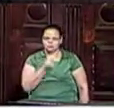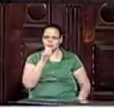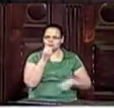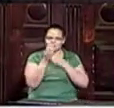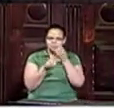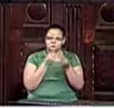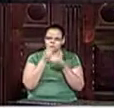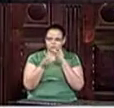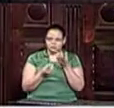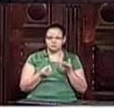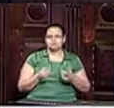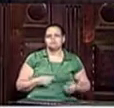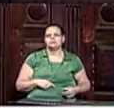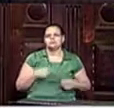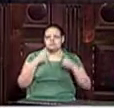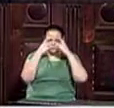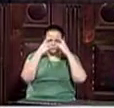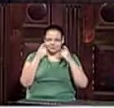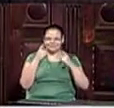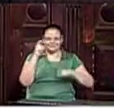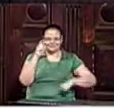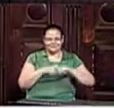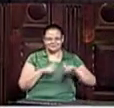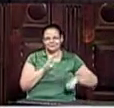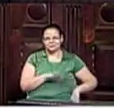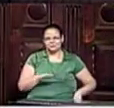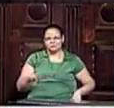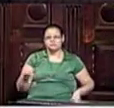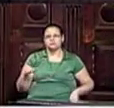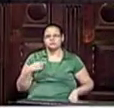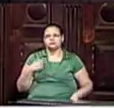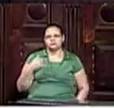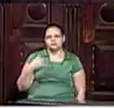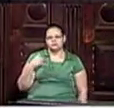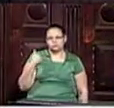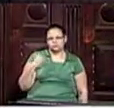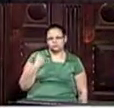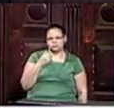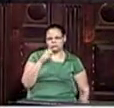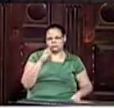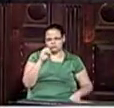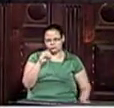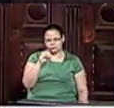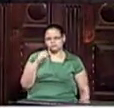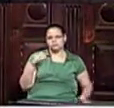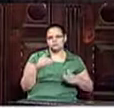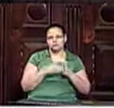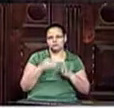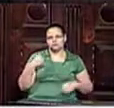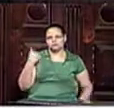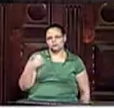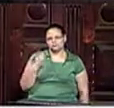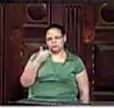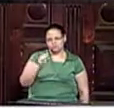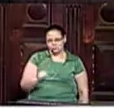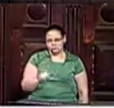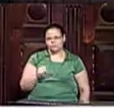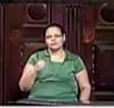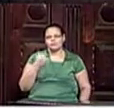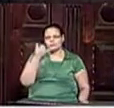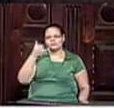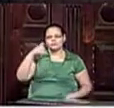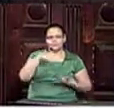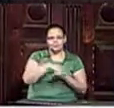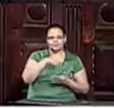denúncias de violência sexual na faixa de 0 a 18 anos foram recebidos pelo Disque